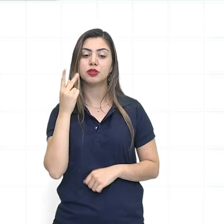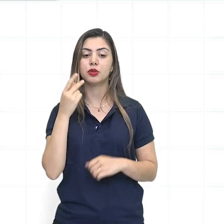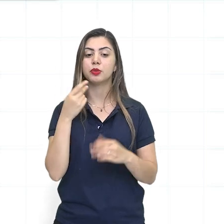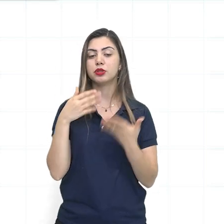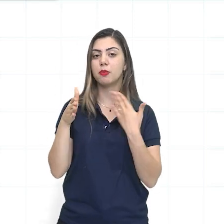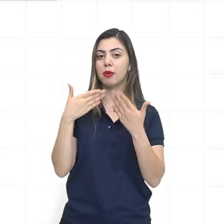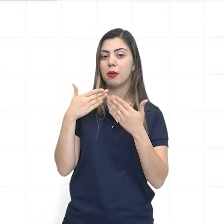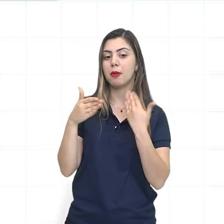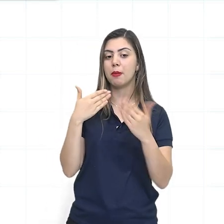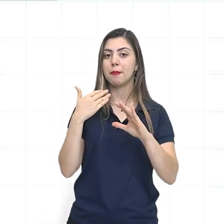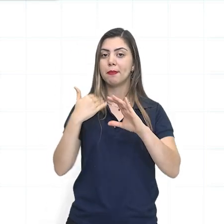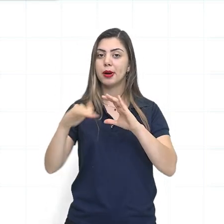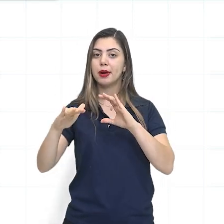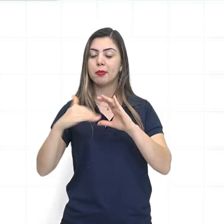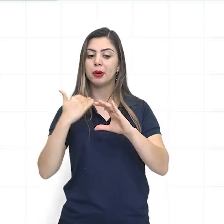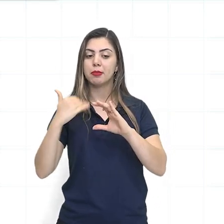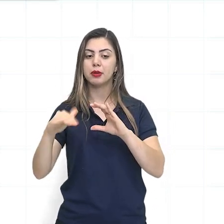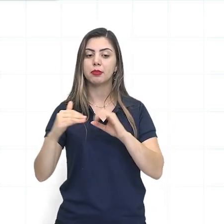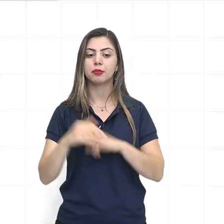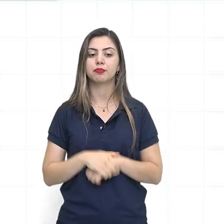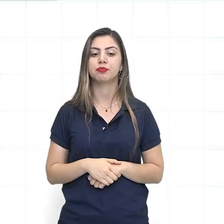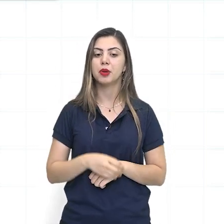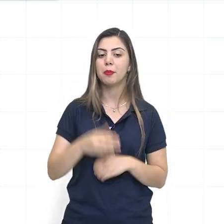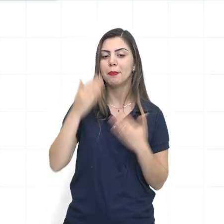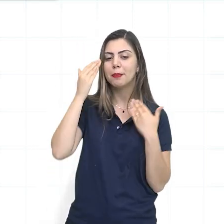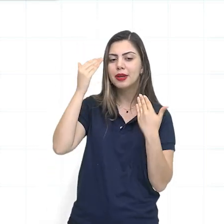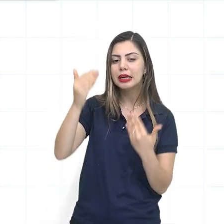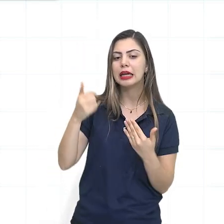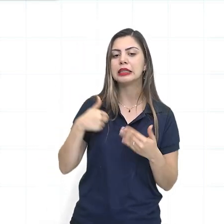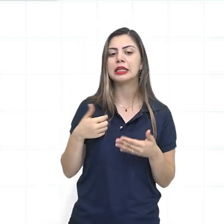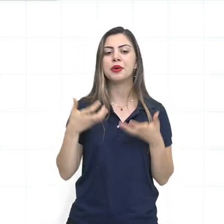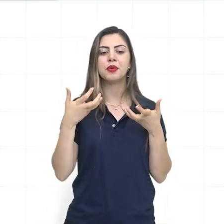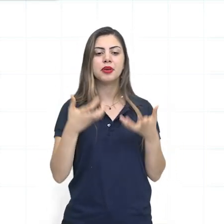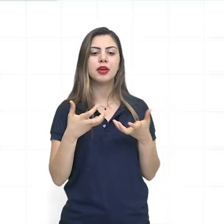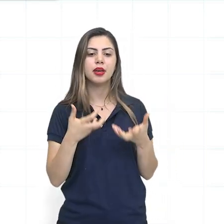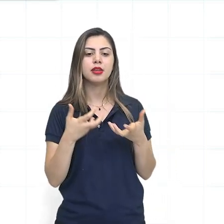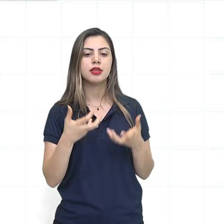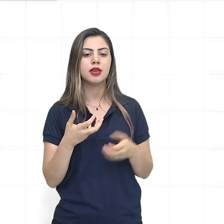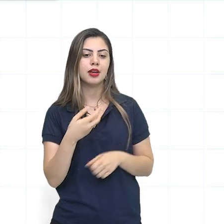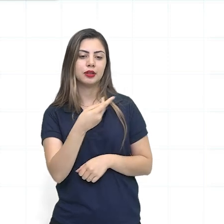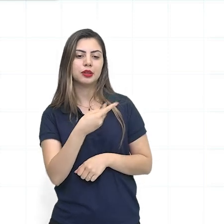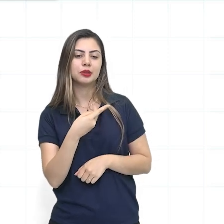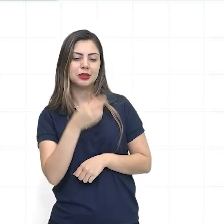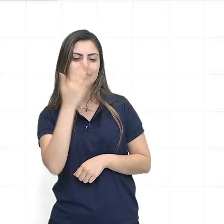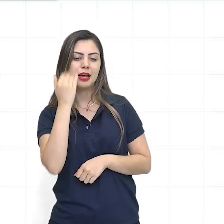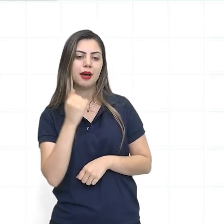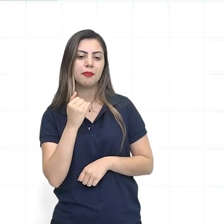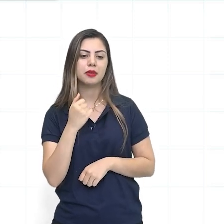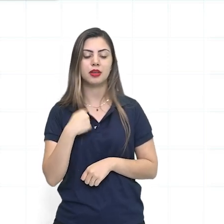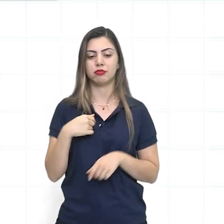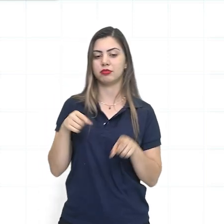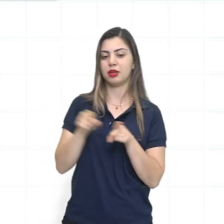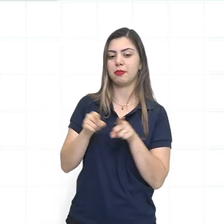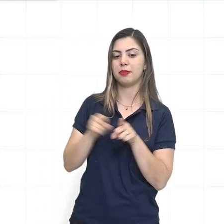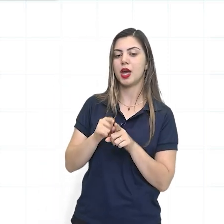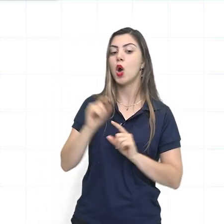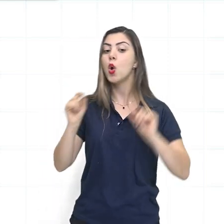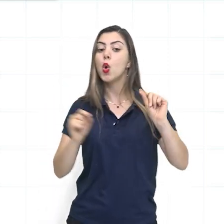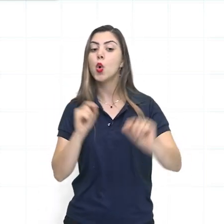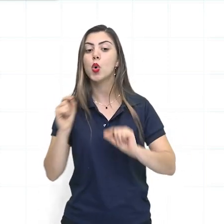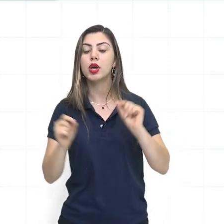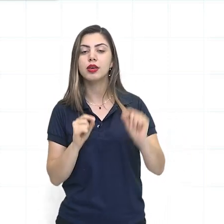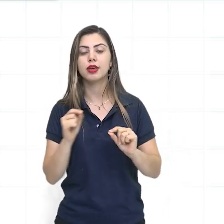tá? Então, observem, ó, valeu, queria que tivesse alguma coisa entre nós, sabe? Eu também. Tipo o